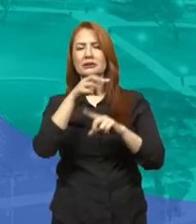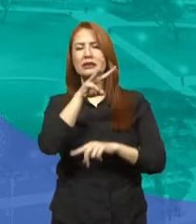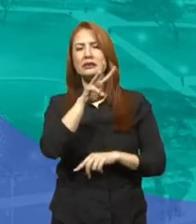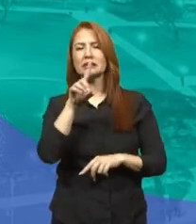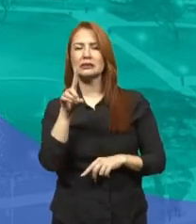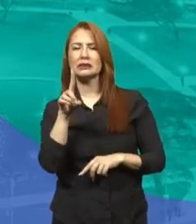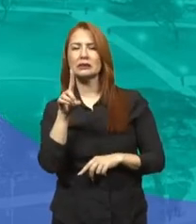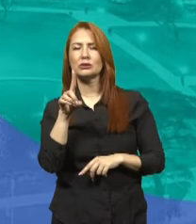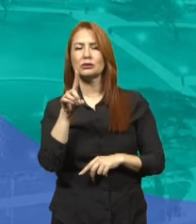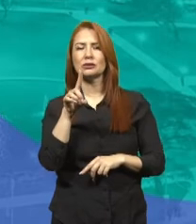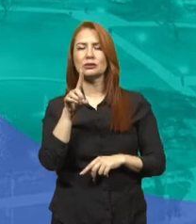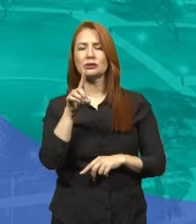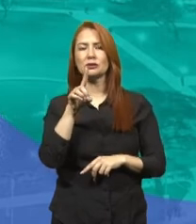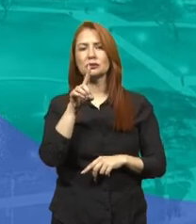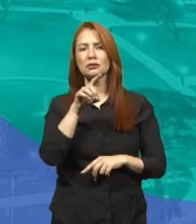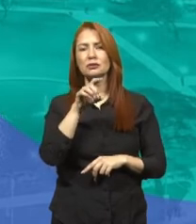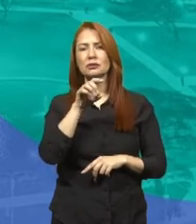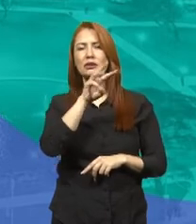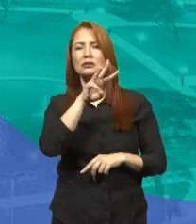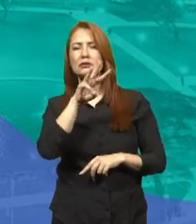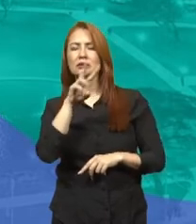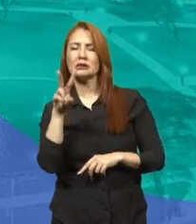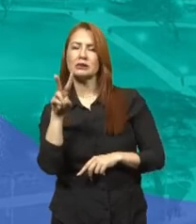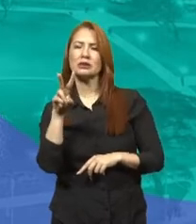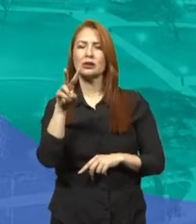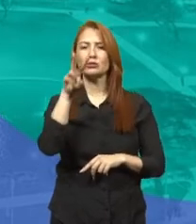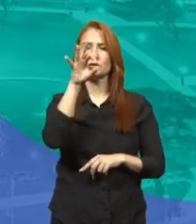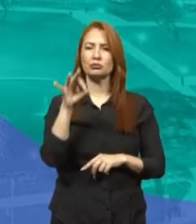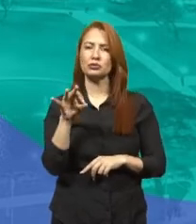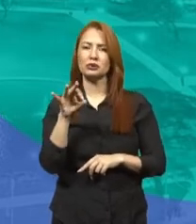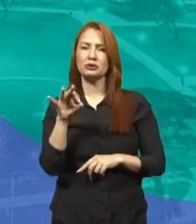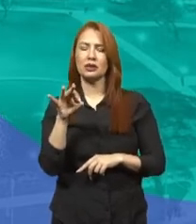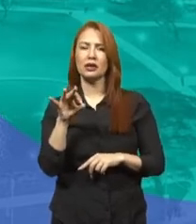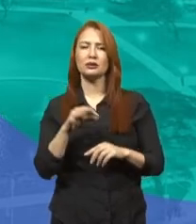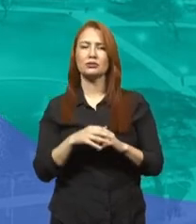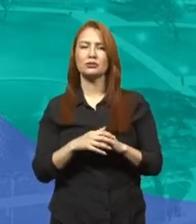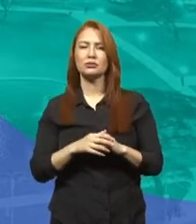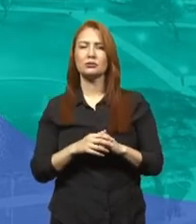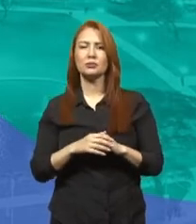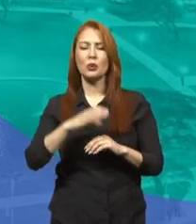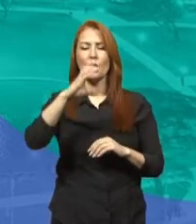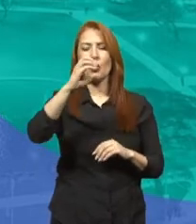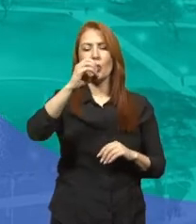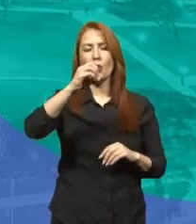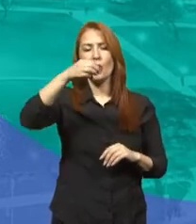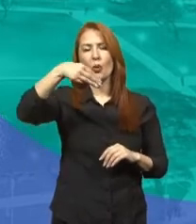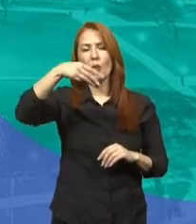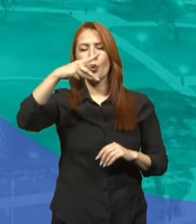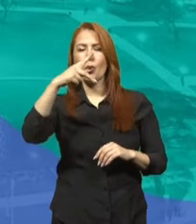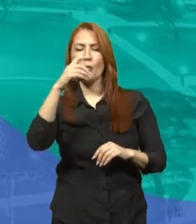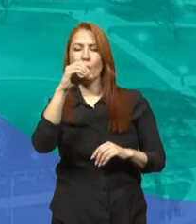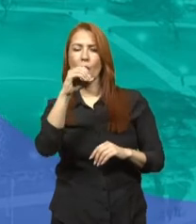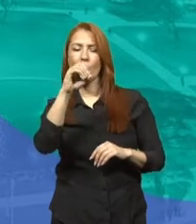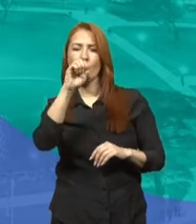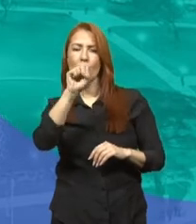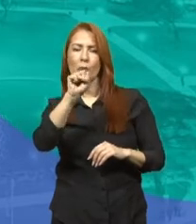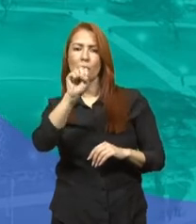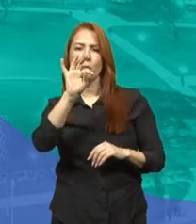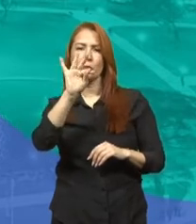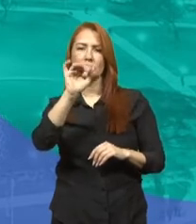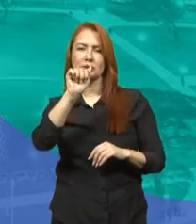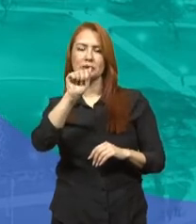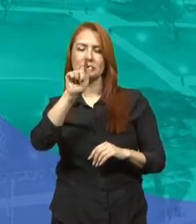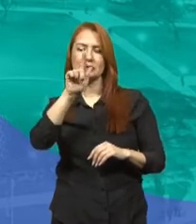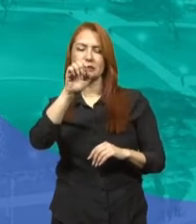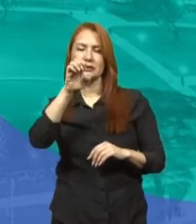aí, de matéria orgânica. Ou seja, o compostável, né? Compostável. Legal. E o restante daí sim vai para a